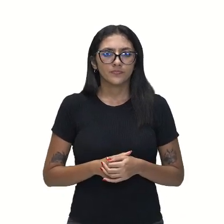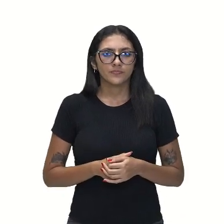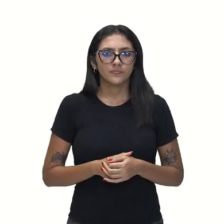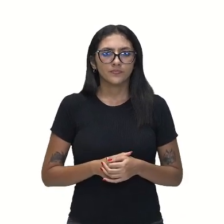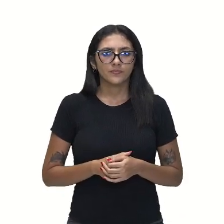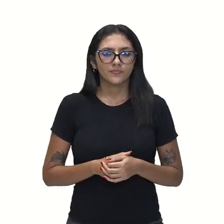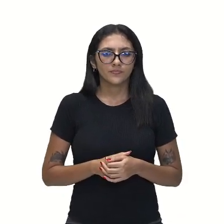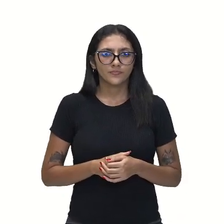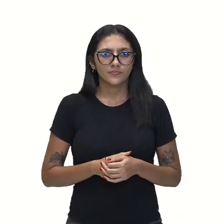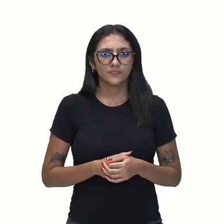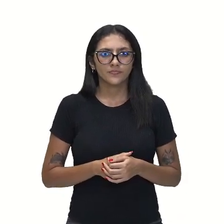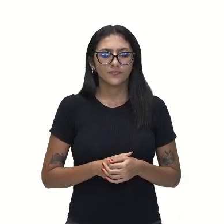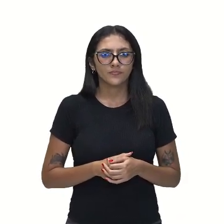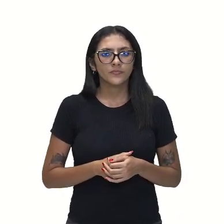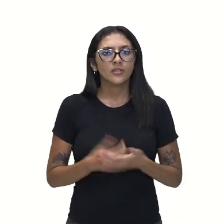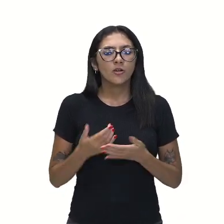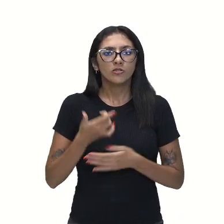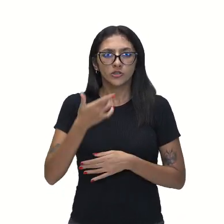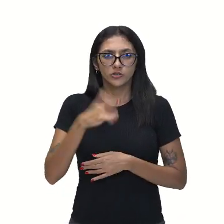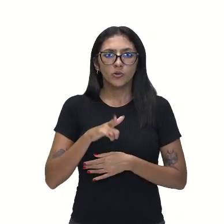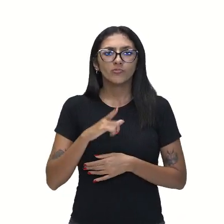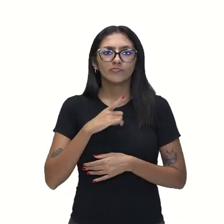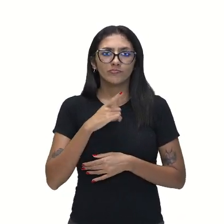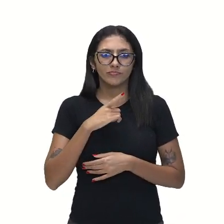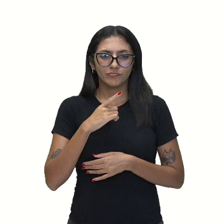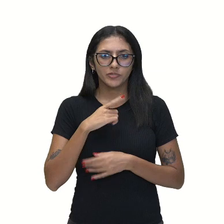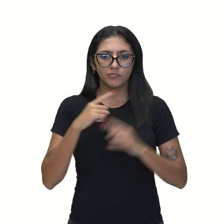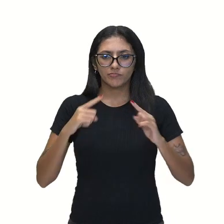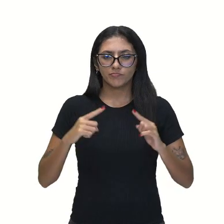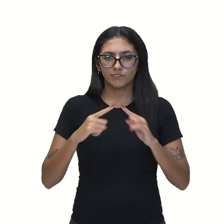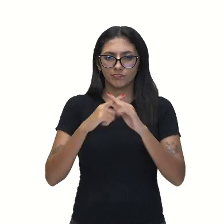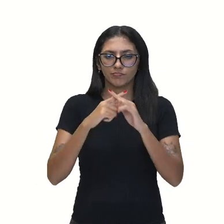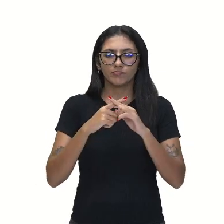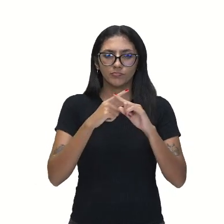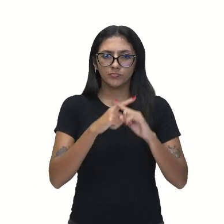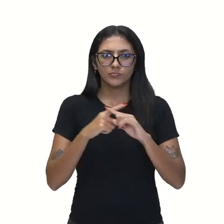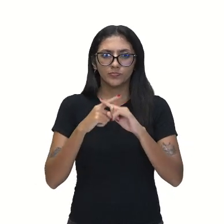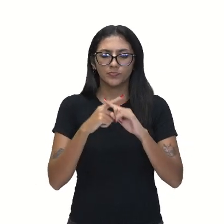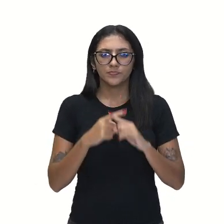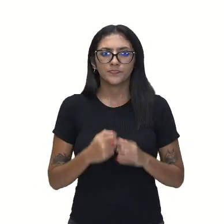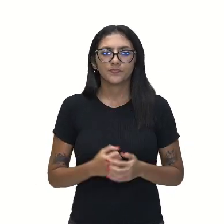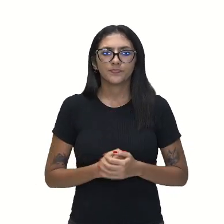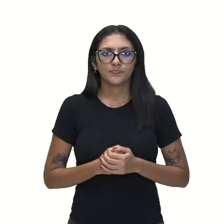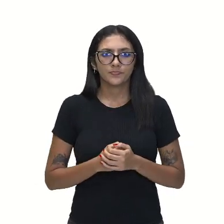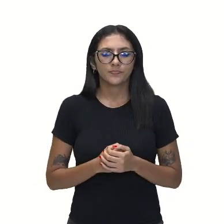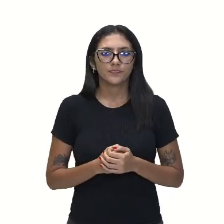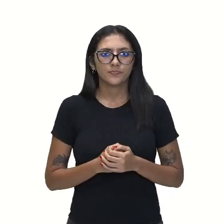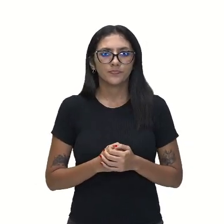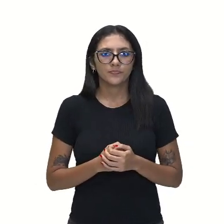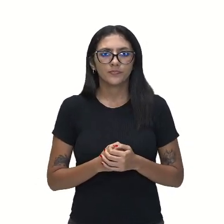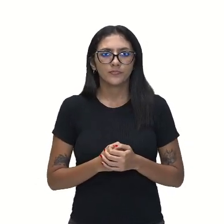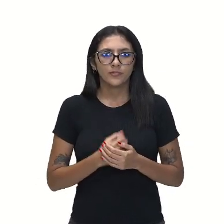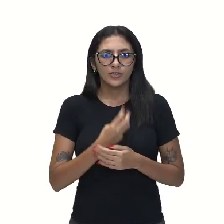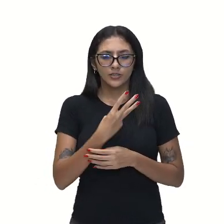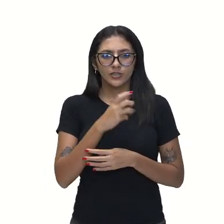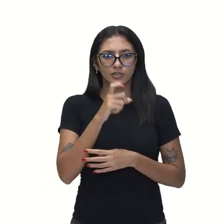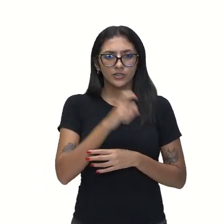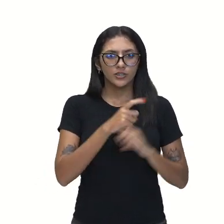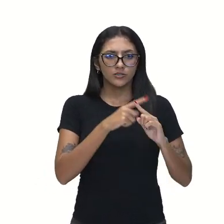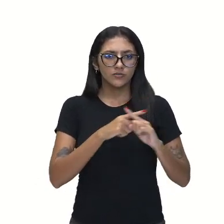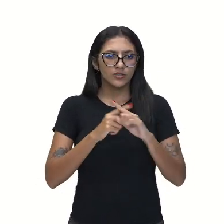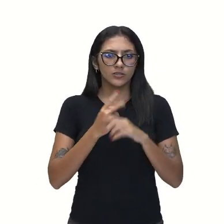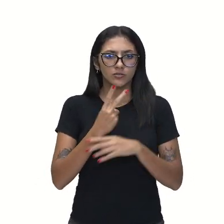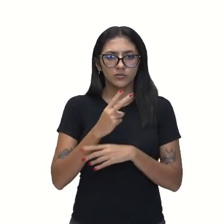gente encontrar. Então, novamente, nós temos uma proporção, 3 vezes 3x vezes 2 igual